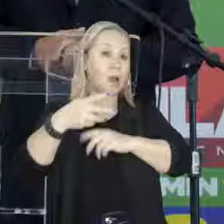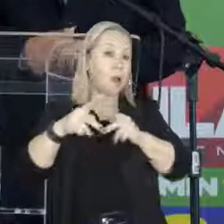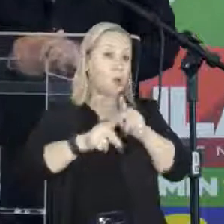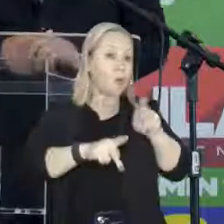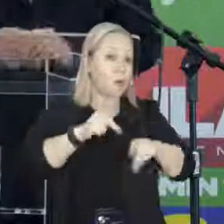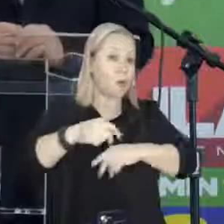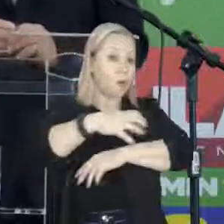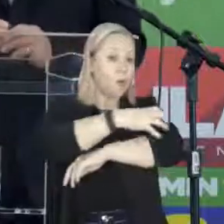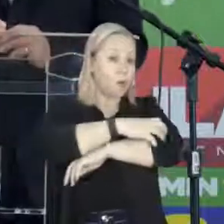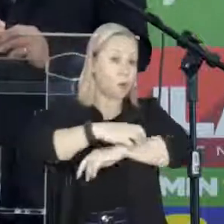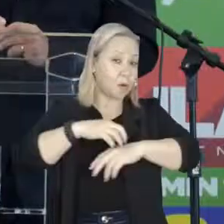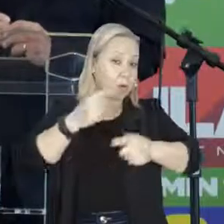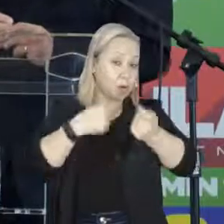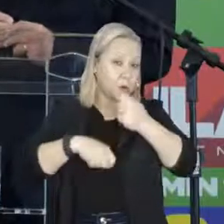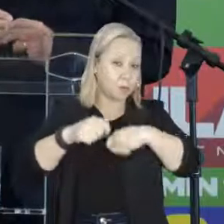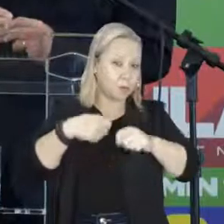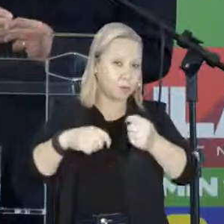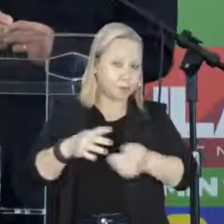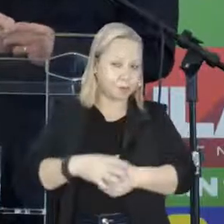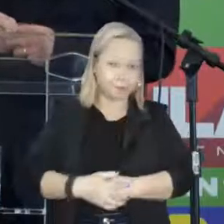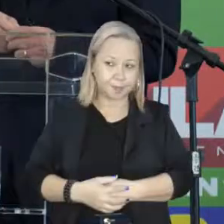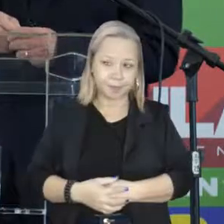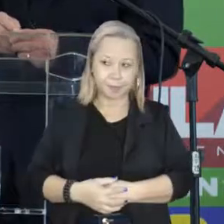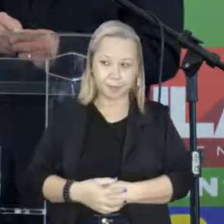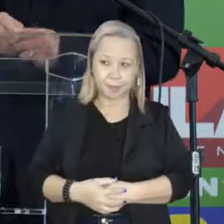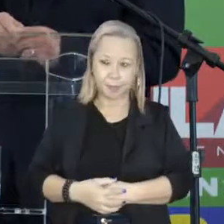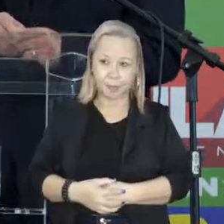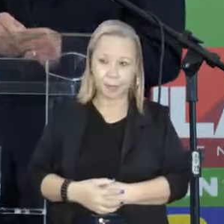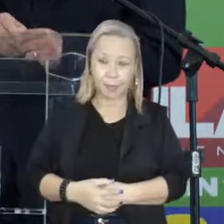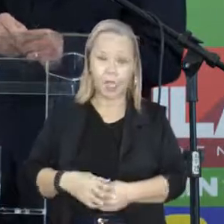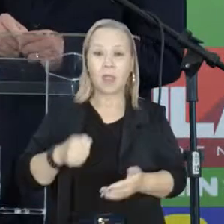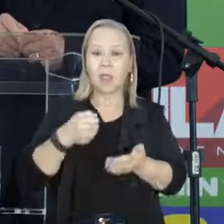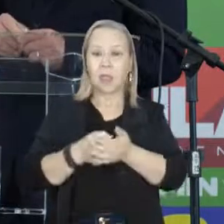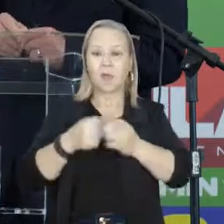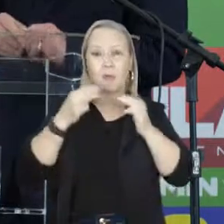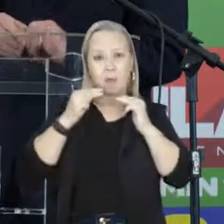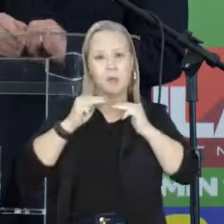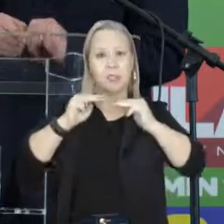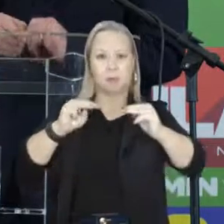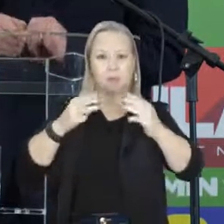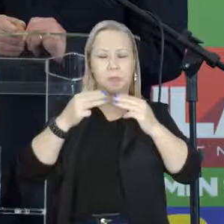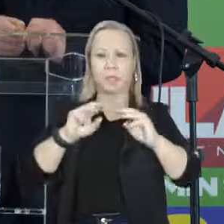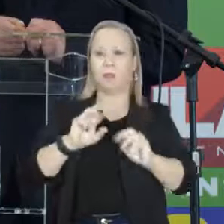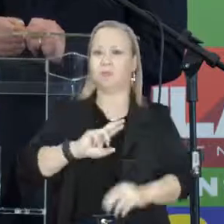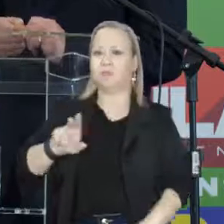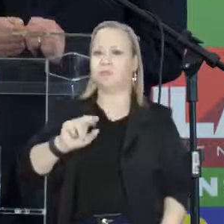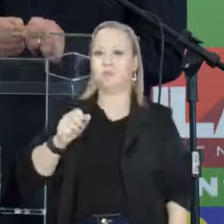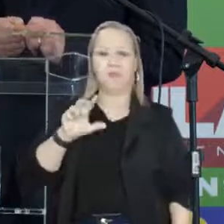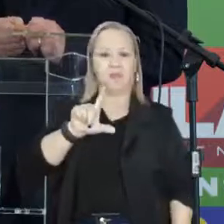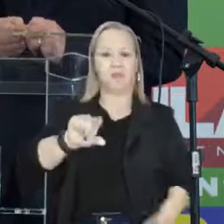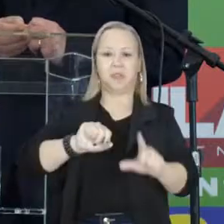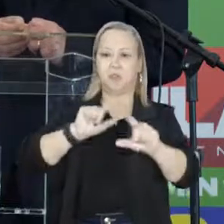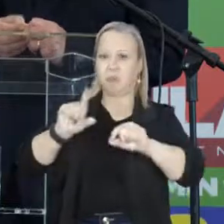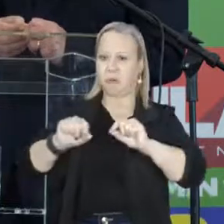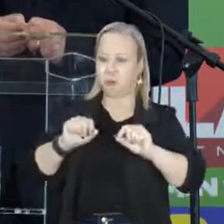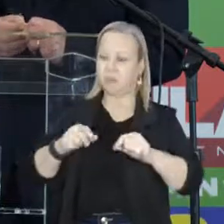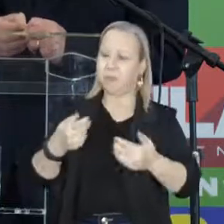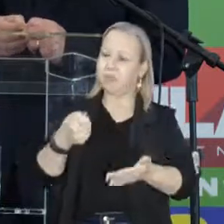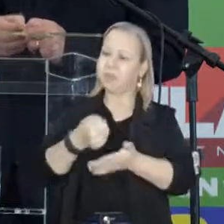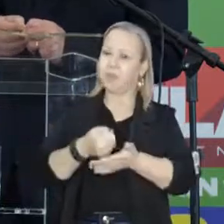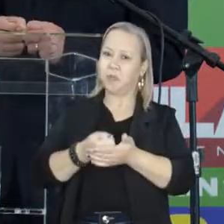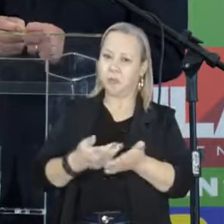Obrigado. Eu vou cumprir missões. Missão a gente não escolhe, a gente cumpre. Onde acharem que eu sou útil, lá eu